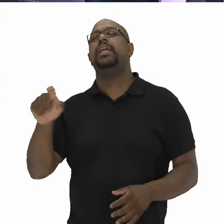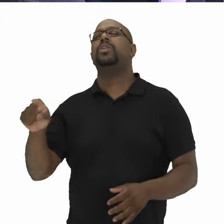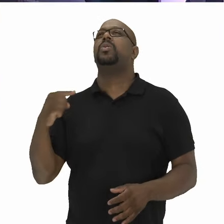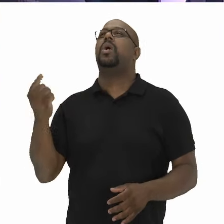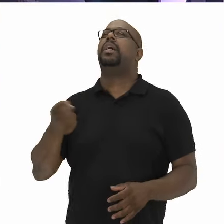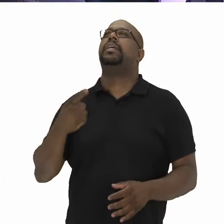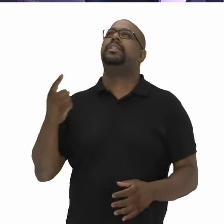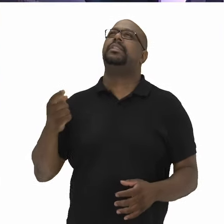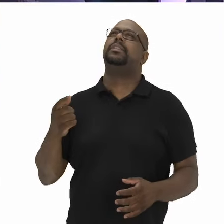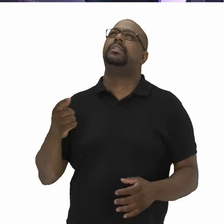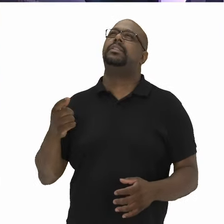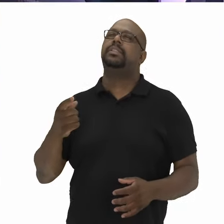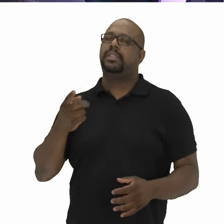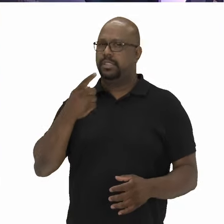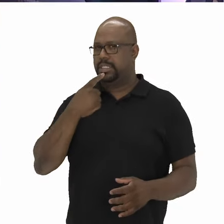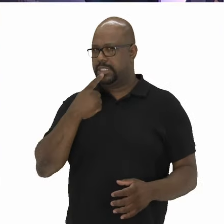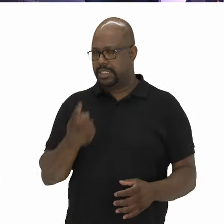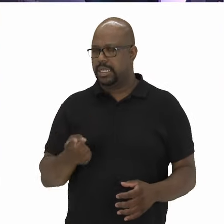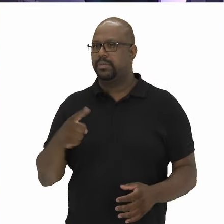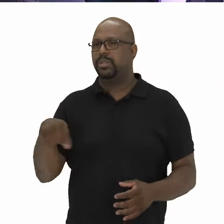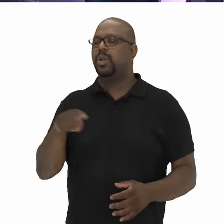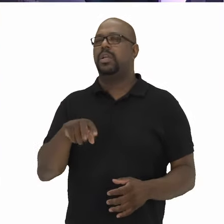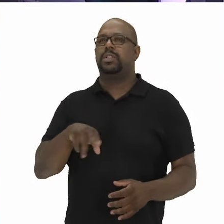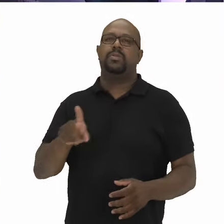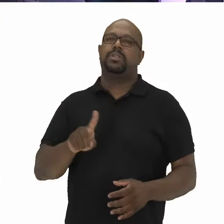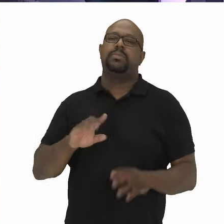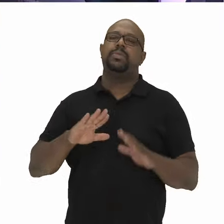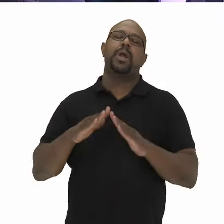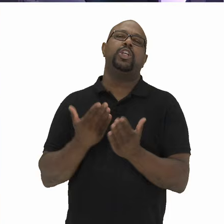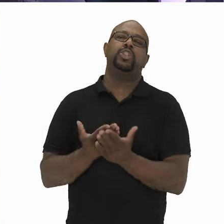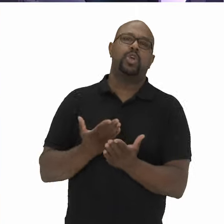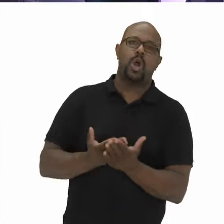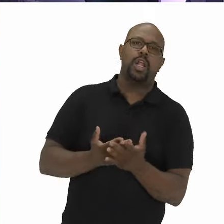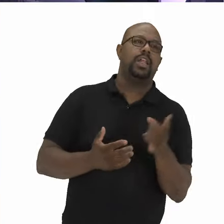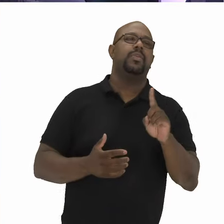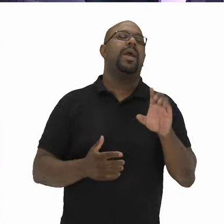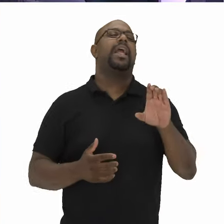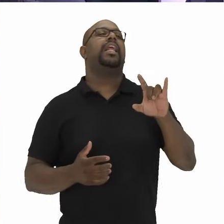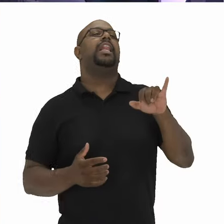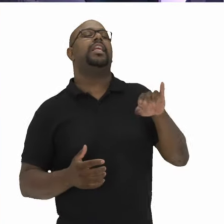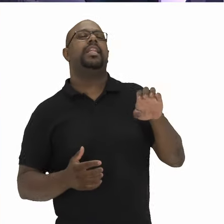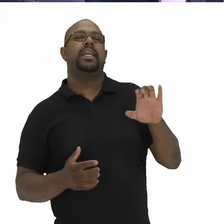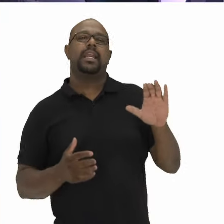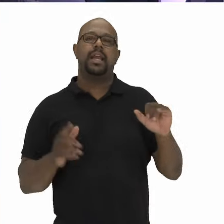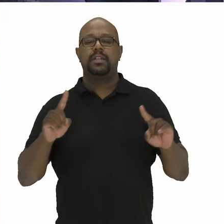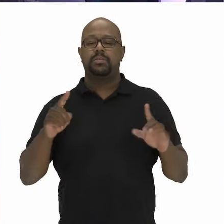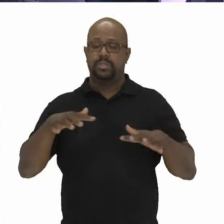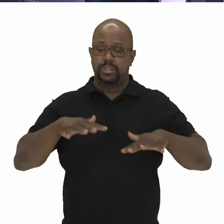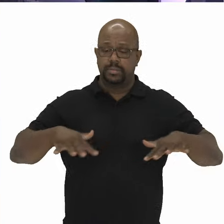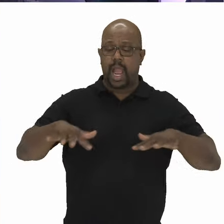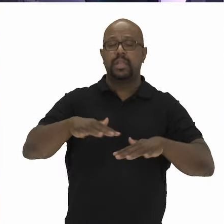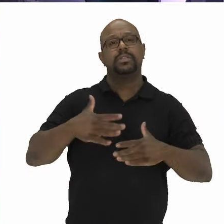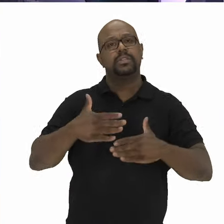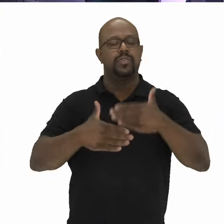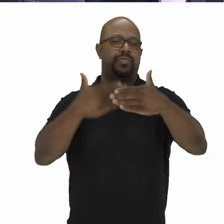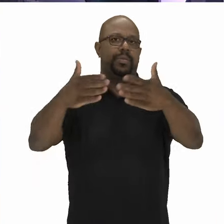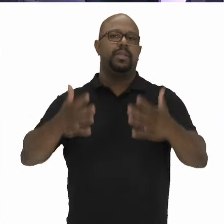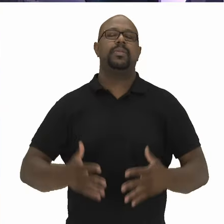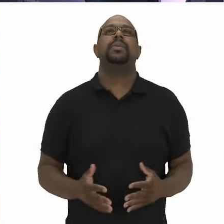nós nós dizemos que nós não somos uma escola nem uma clínica né Nós somos um espaço